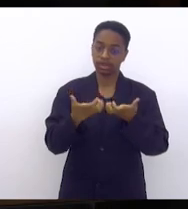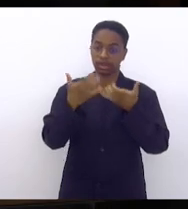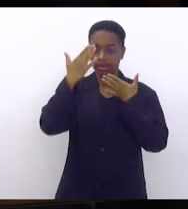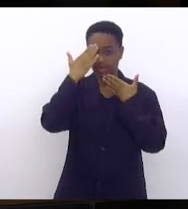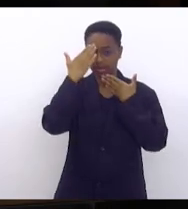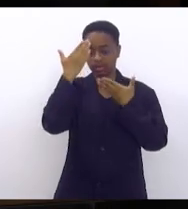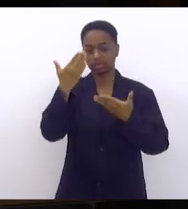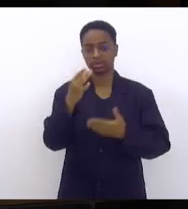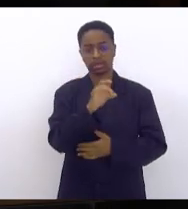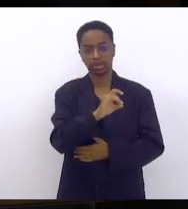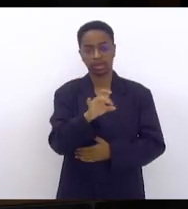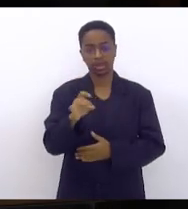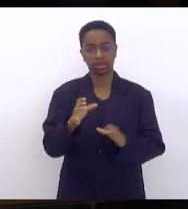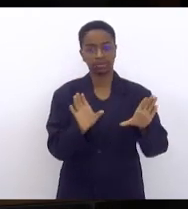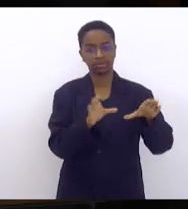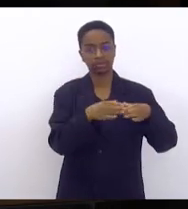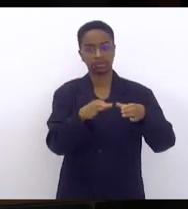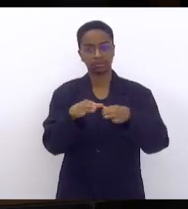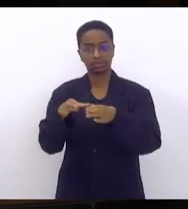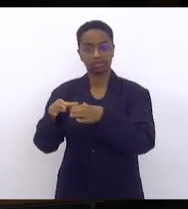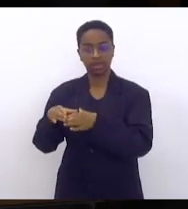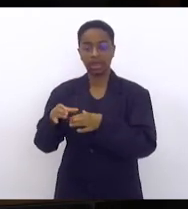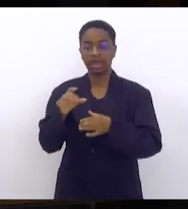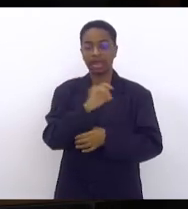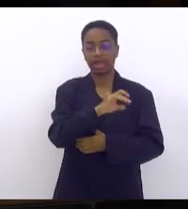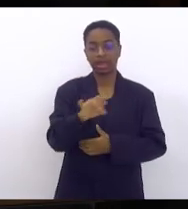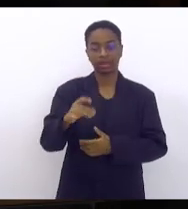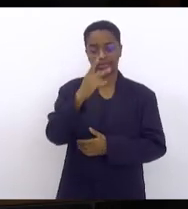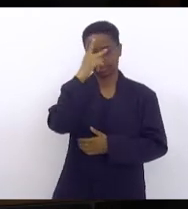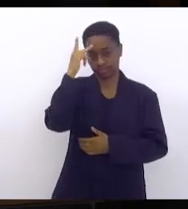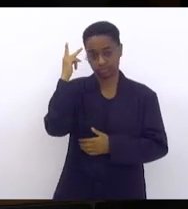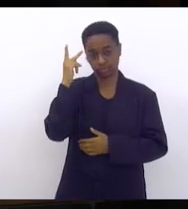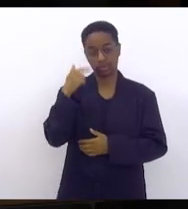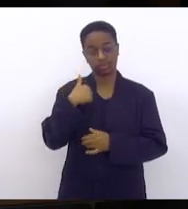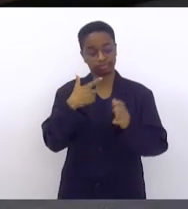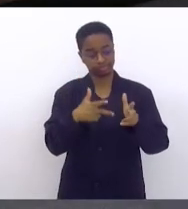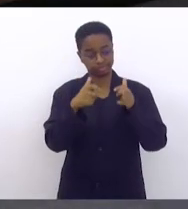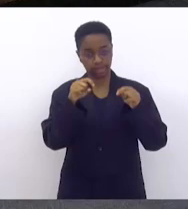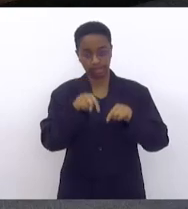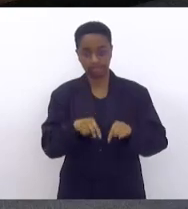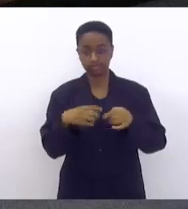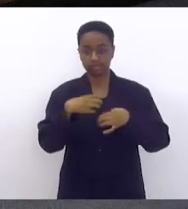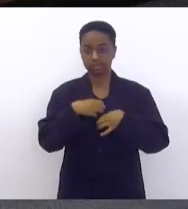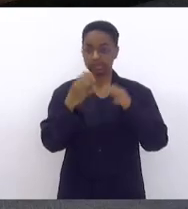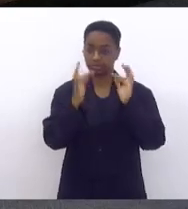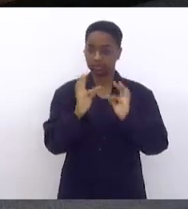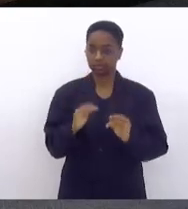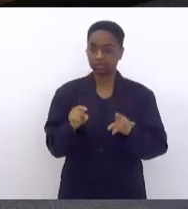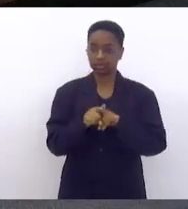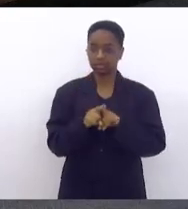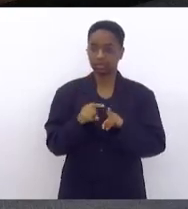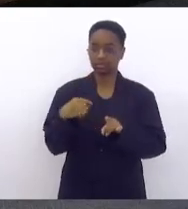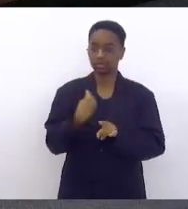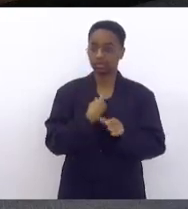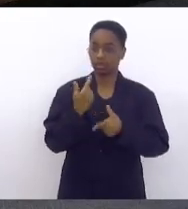demais cada coletinho azul que eu estou vendo aqui. Estou muito feliz, né? E vamos continuar nessa